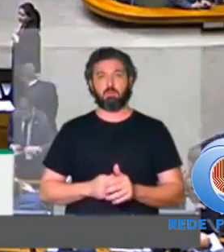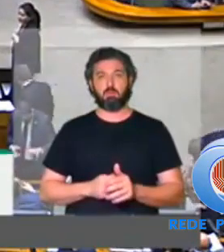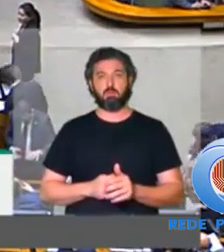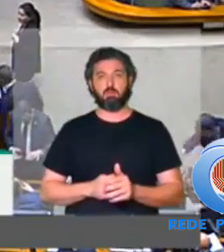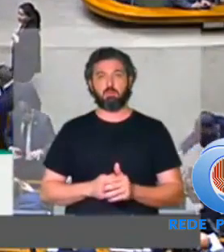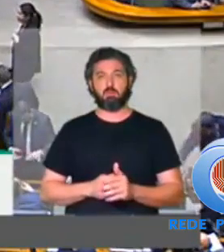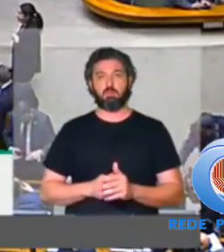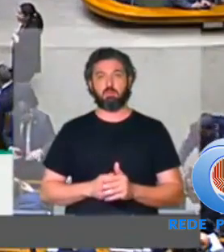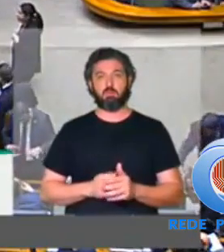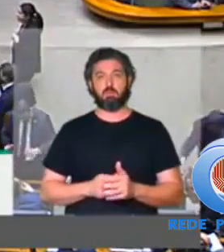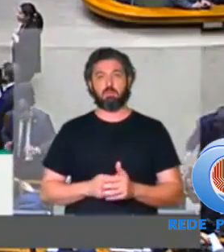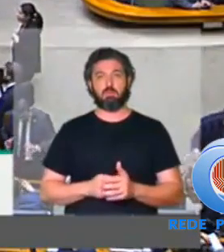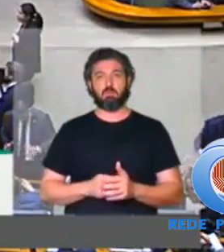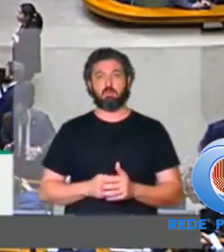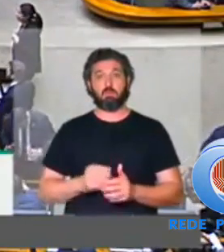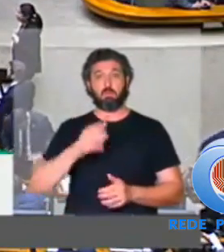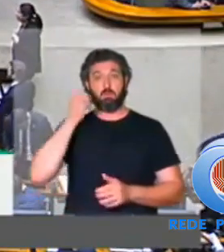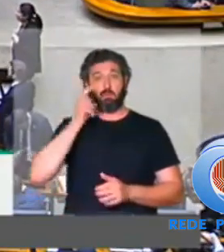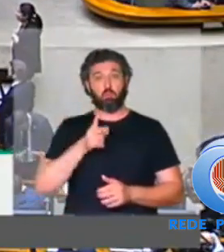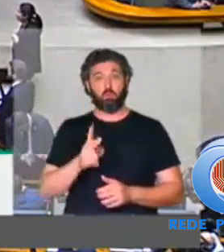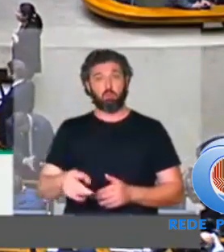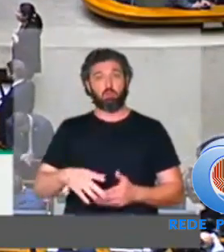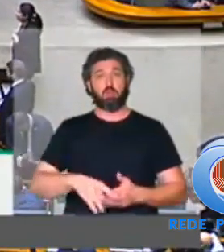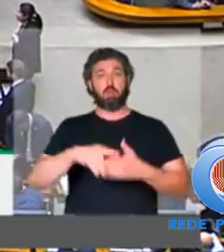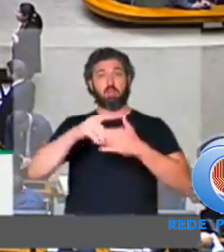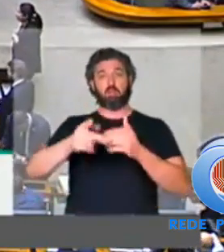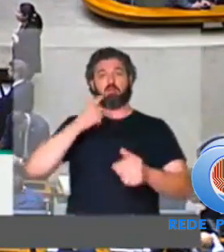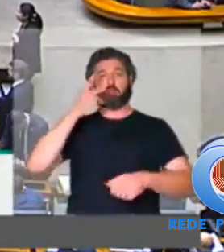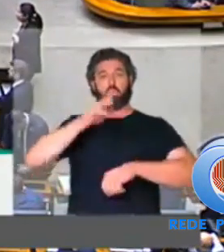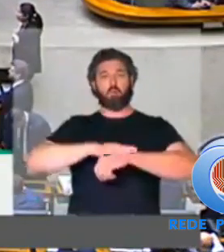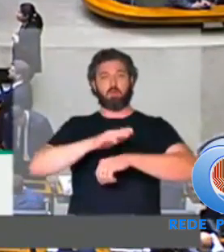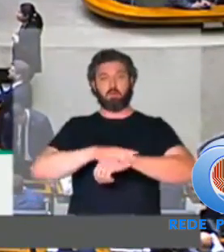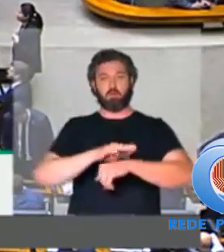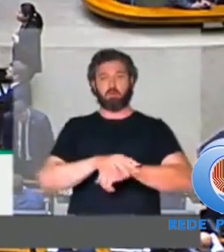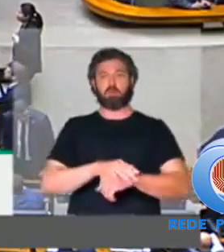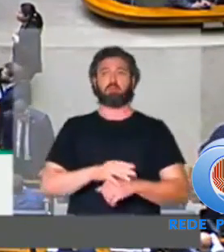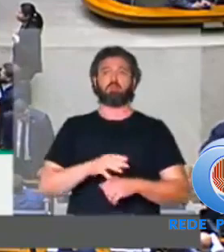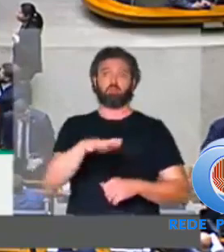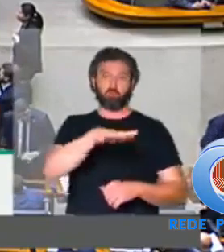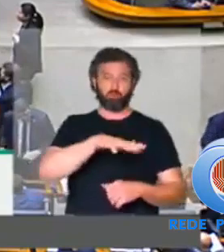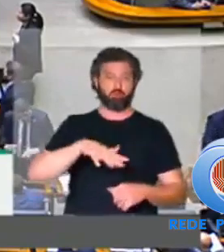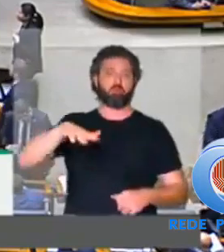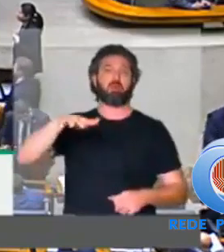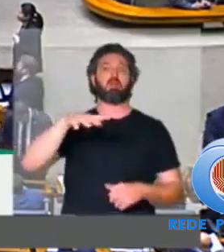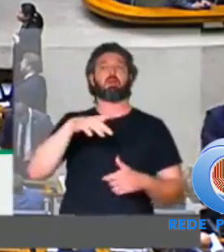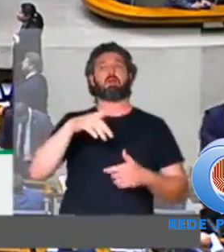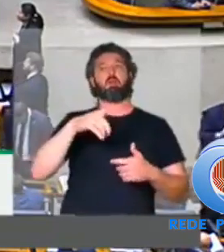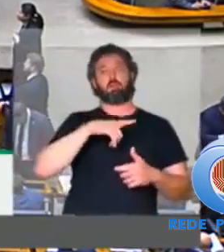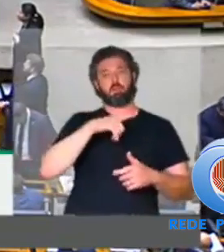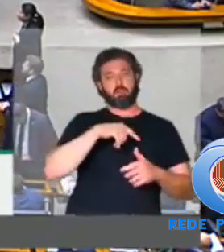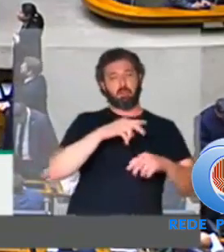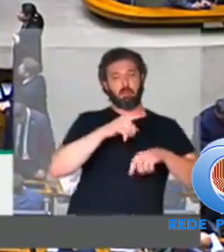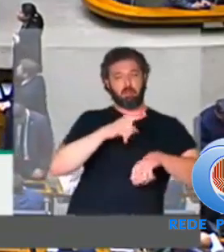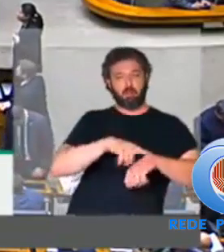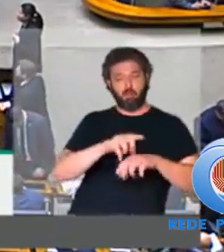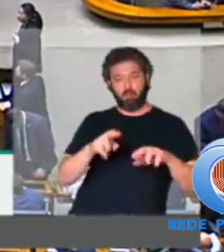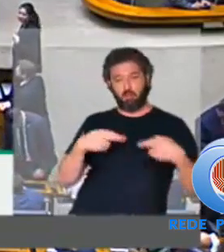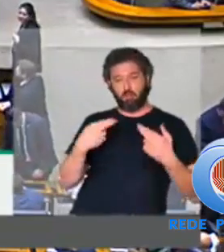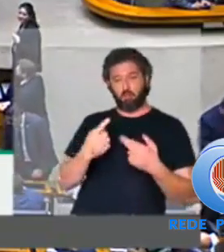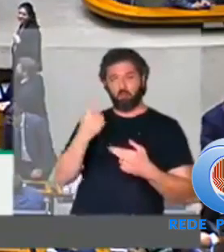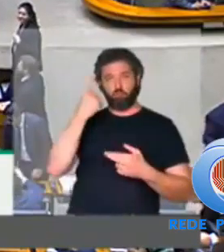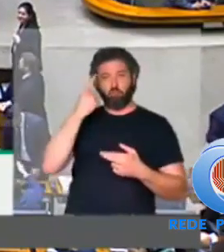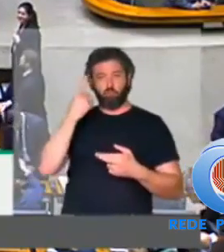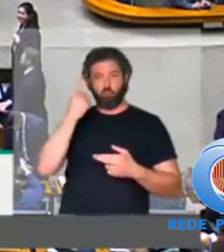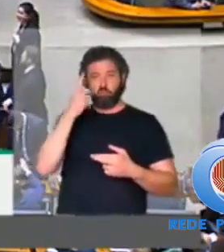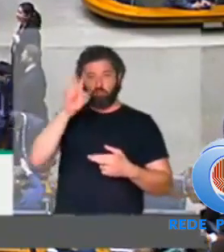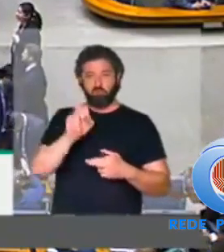os deputados ainda seguem falando pelos tempos de líderes. Normalmente o líder ele tem, durante a sessão, pelo menos uma vez,